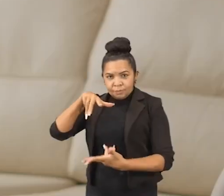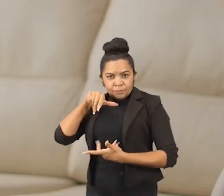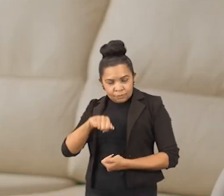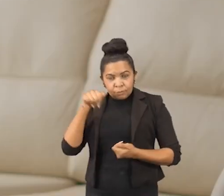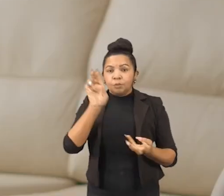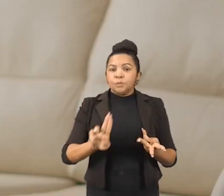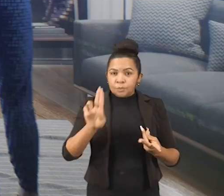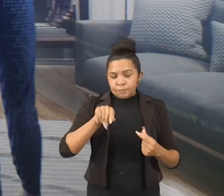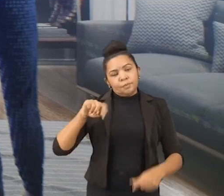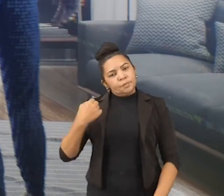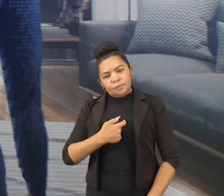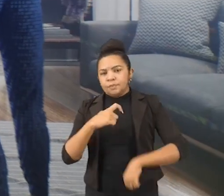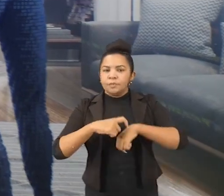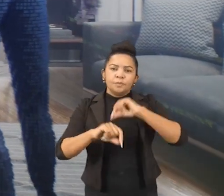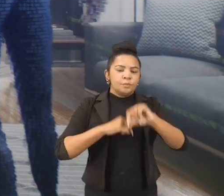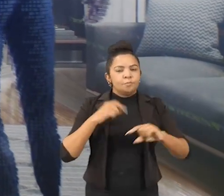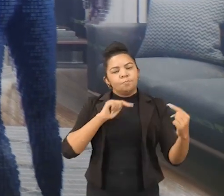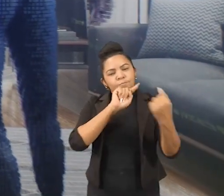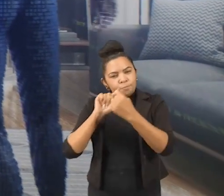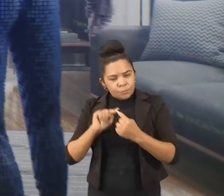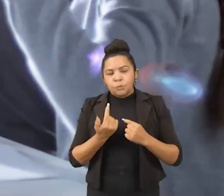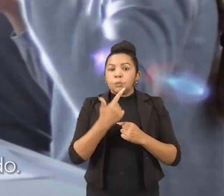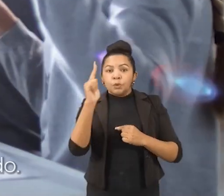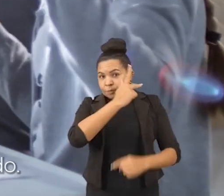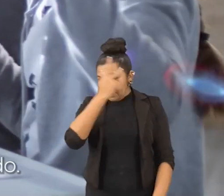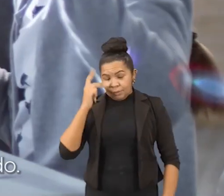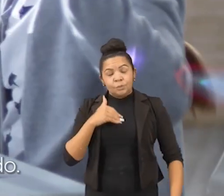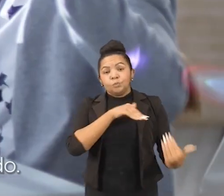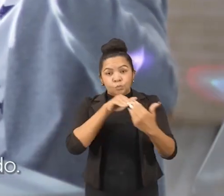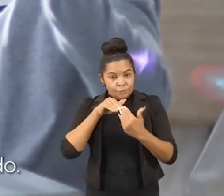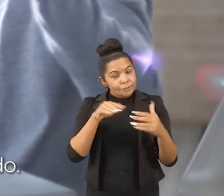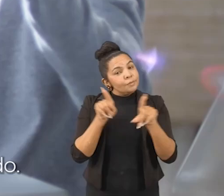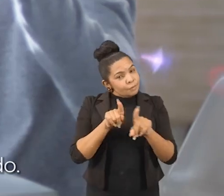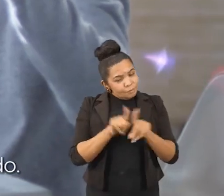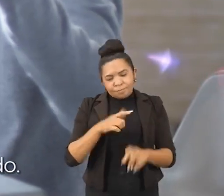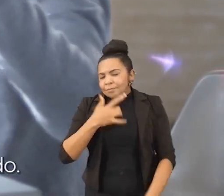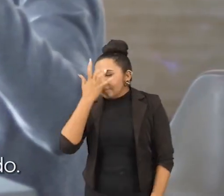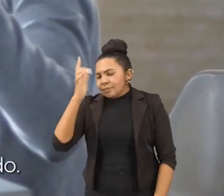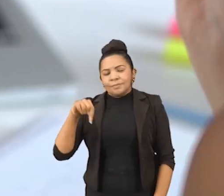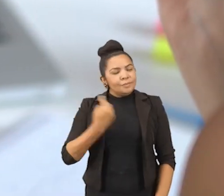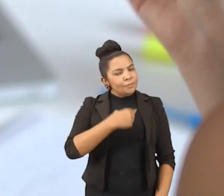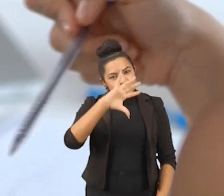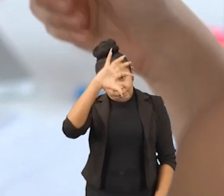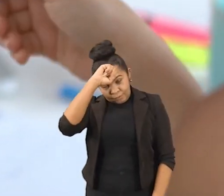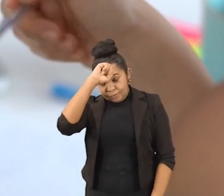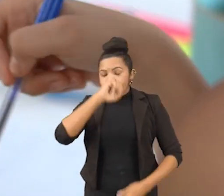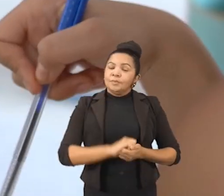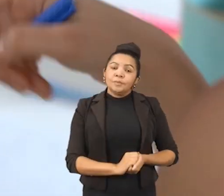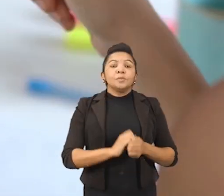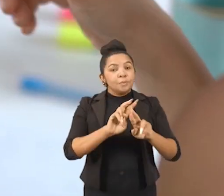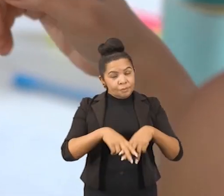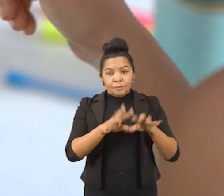otimizando o nosso tempo, nos conectando com outras pessoas e até mesmo facilitando o nosso aprendizado. A